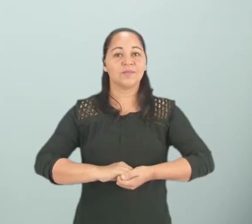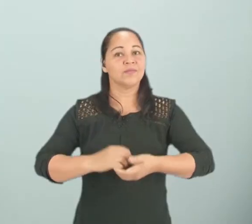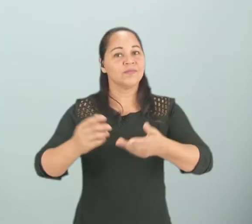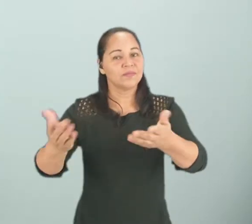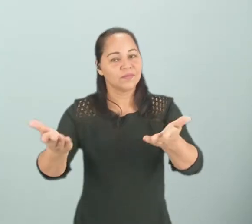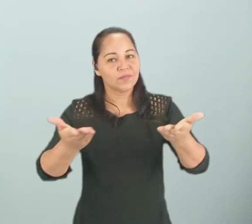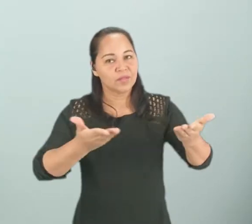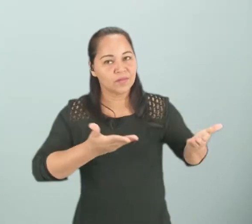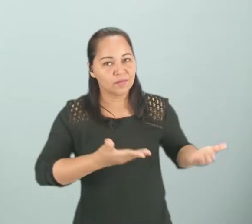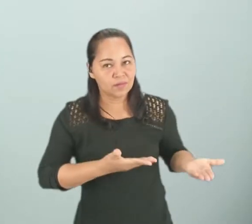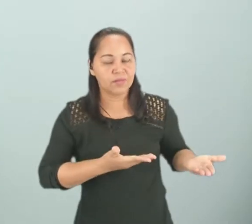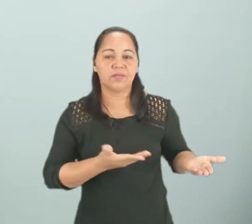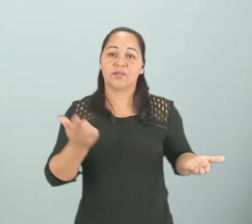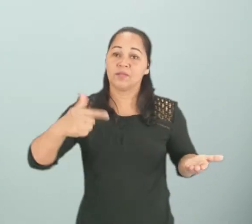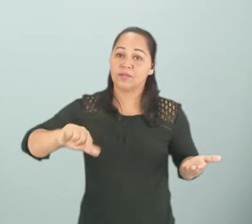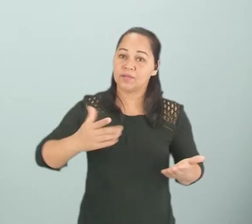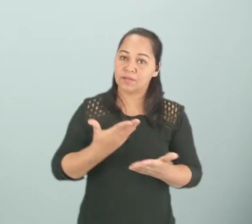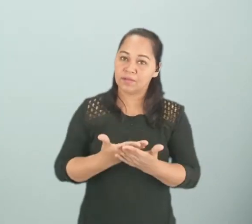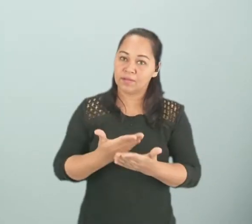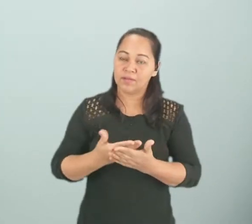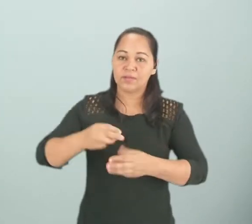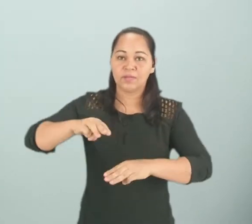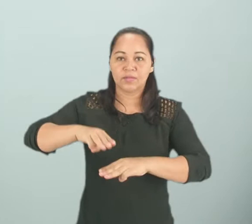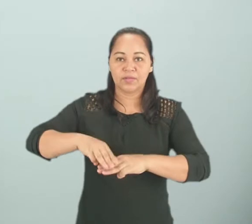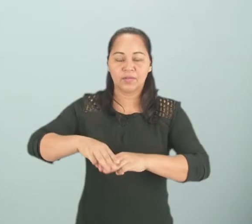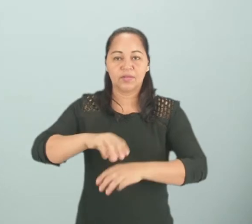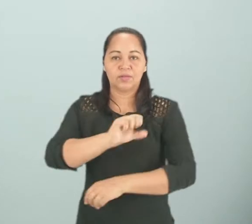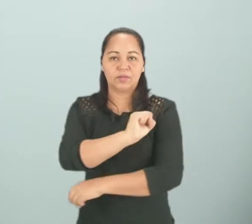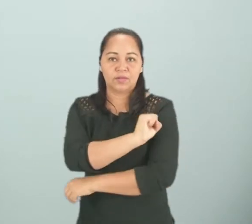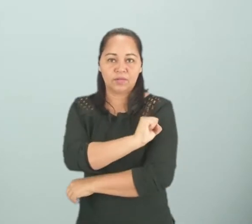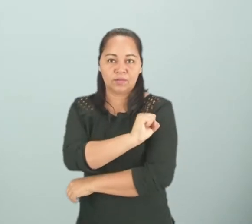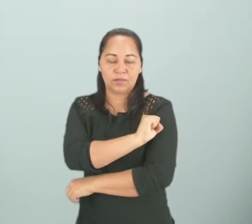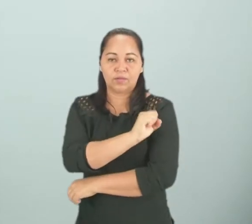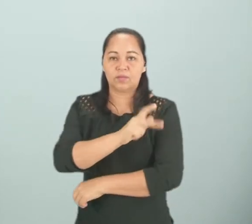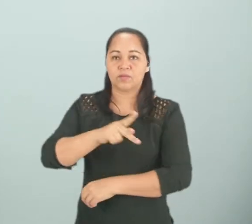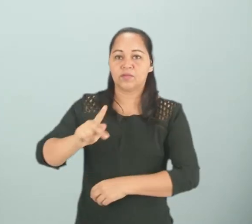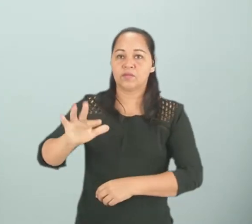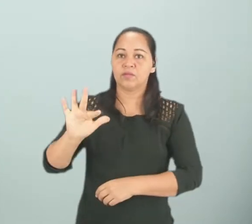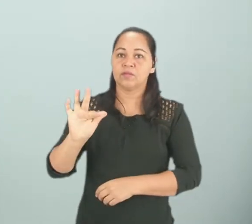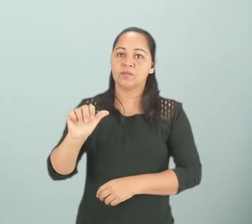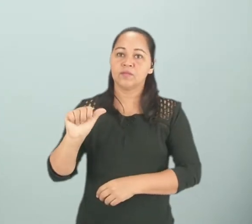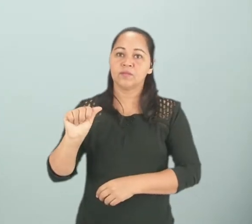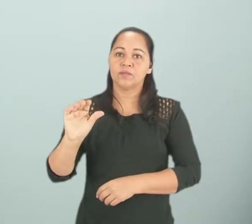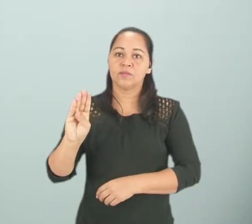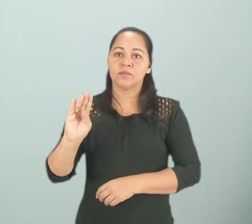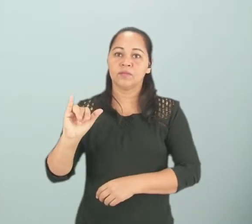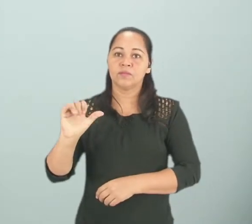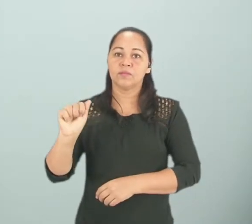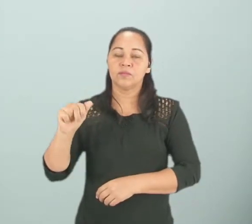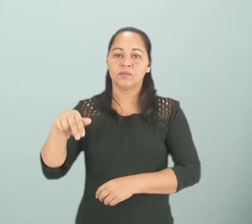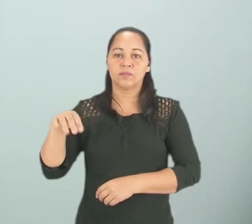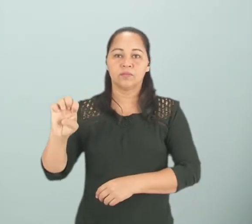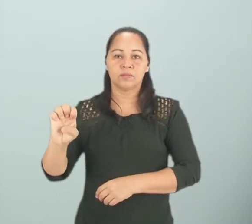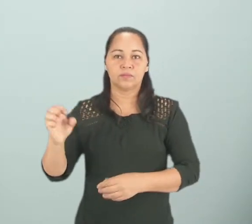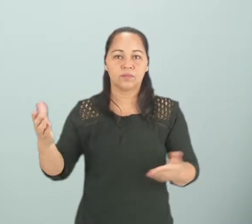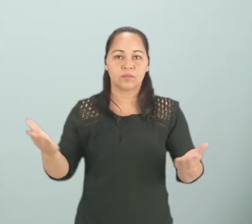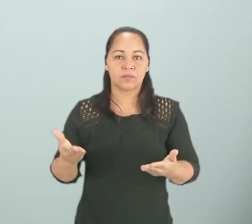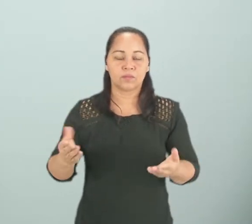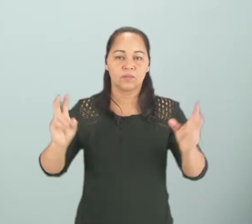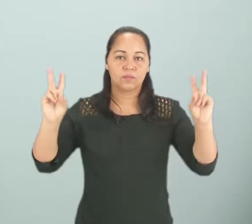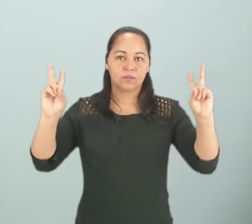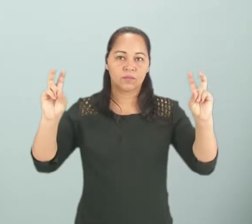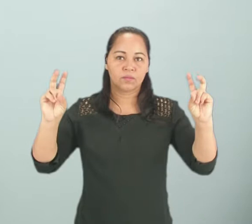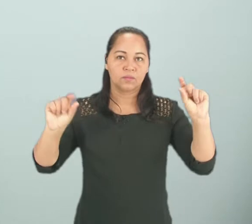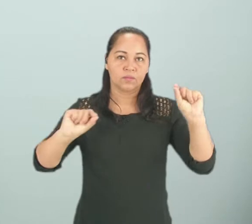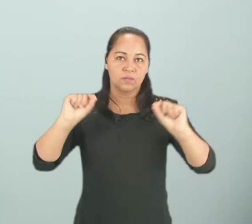Sejam bem-vindos a mais uma aula de matemática do 8º ano. Eu sou a professora Fabiane Farias e hoje nós vamos falar sobre sistemas